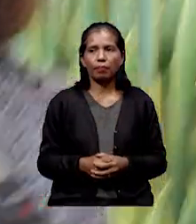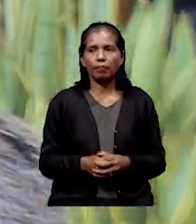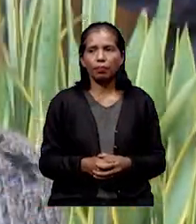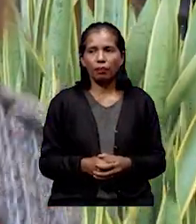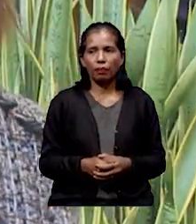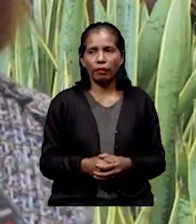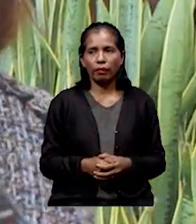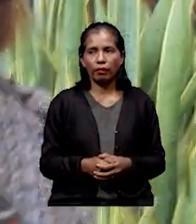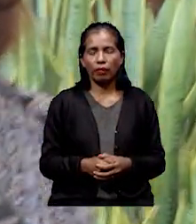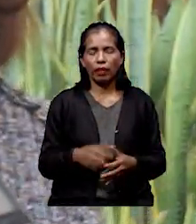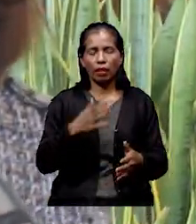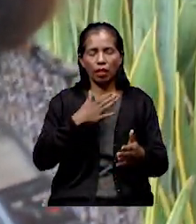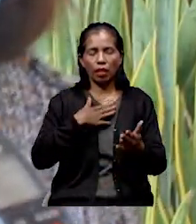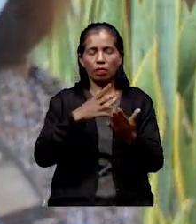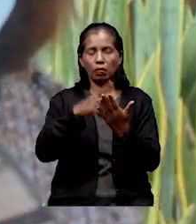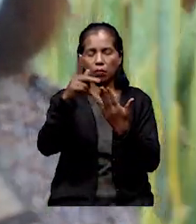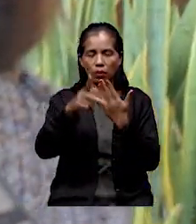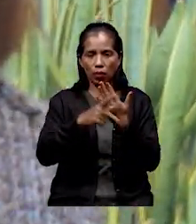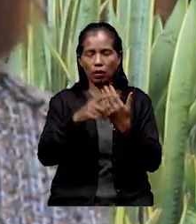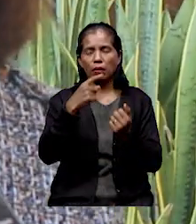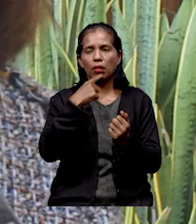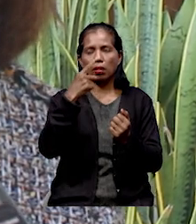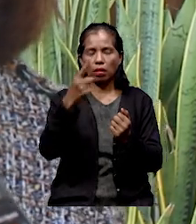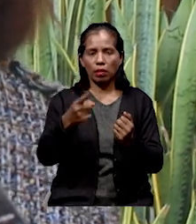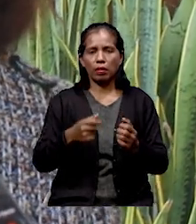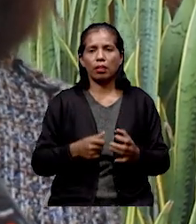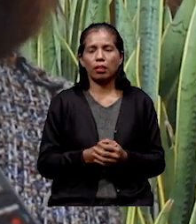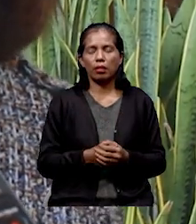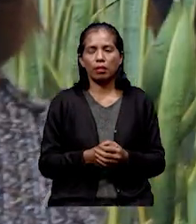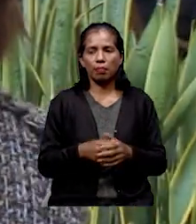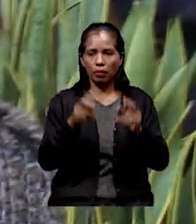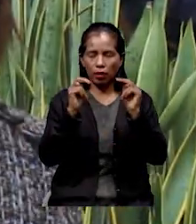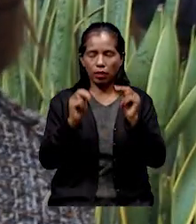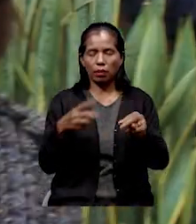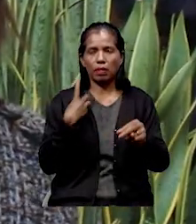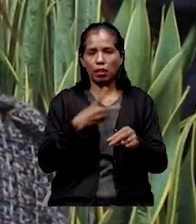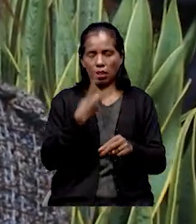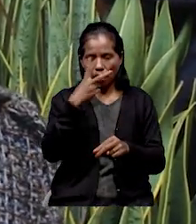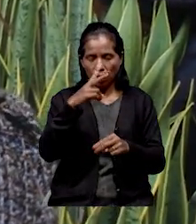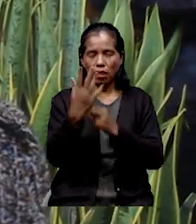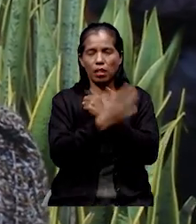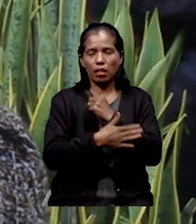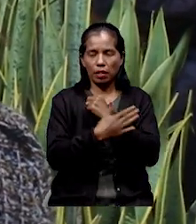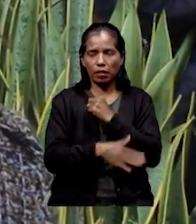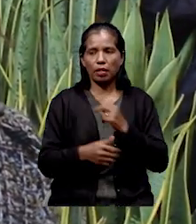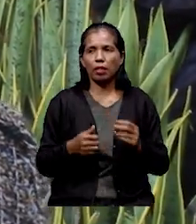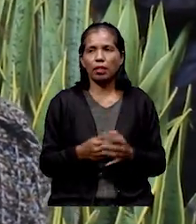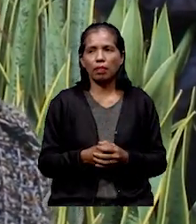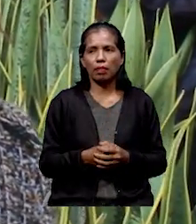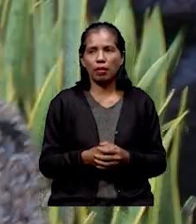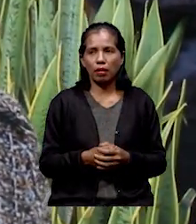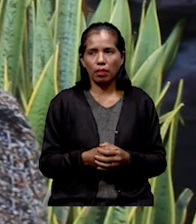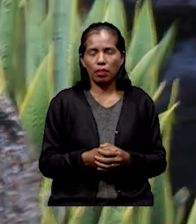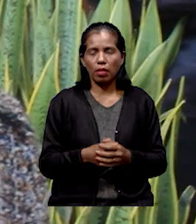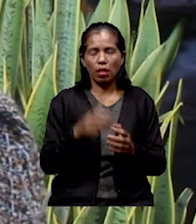Ao meu programa, Katangu Universidade de Tahrei Havailar, ao centro de Angataka, além